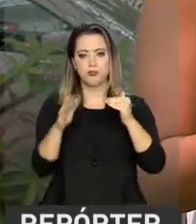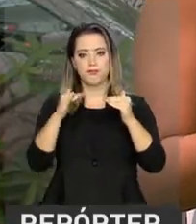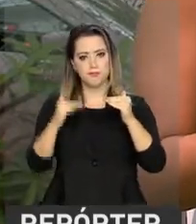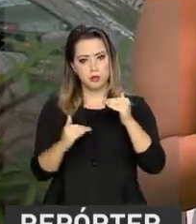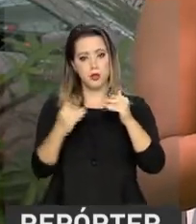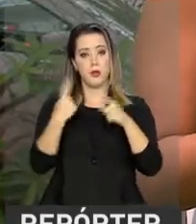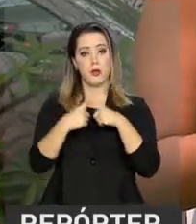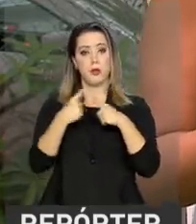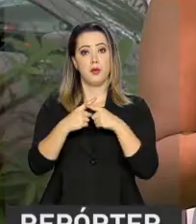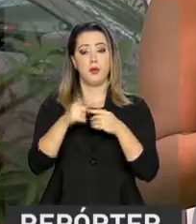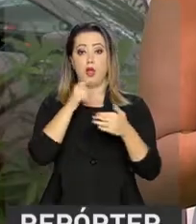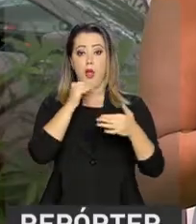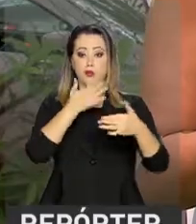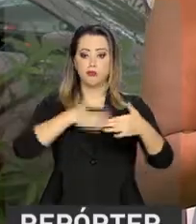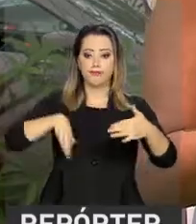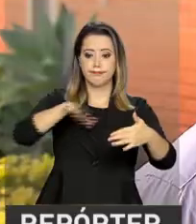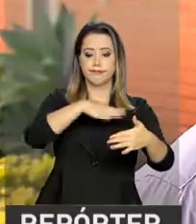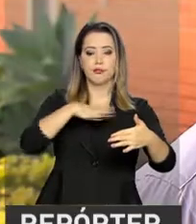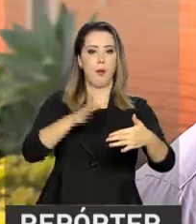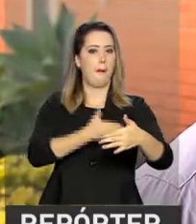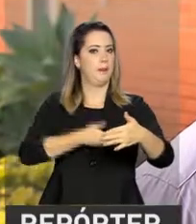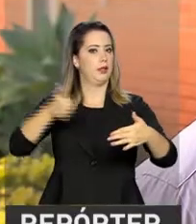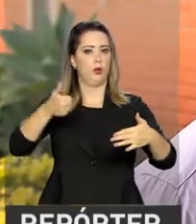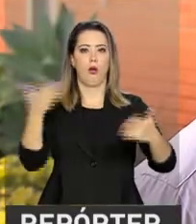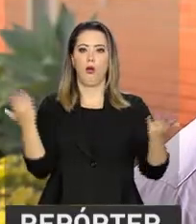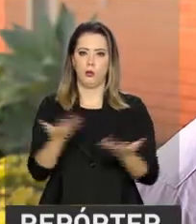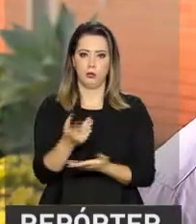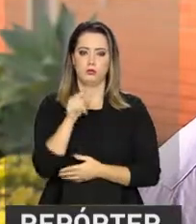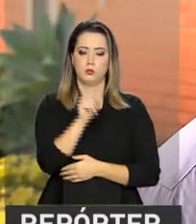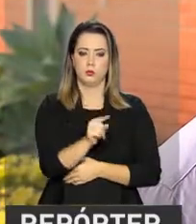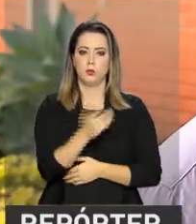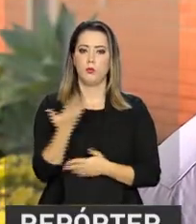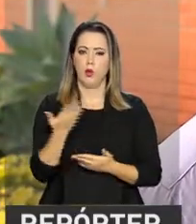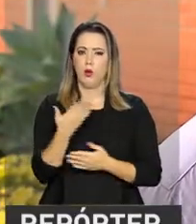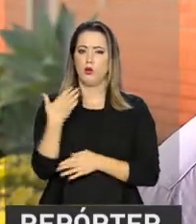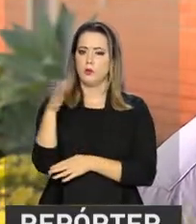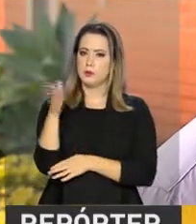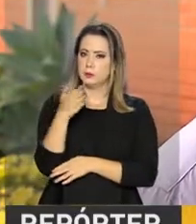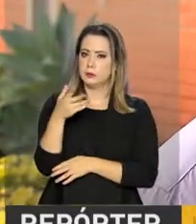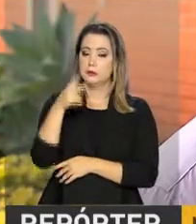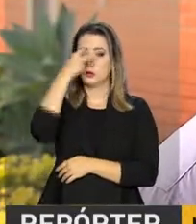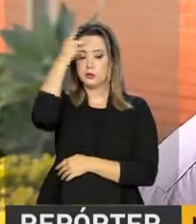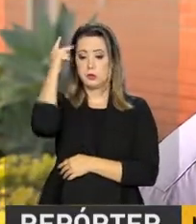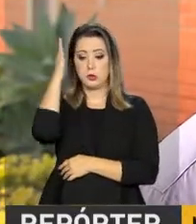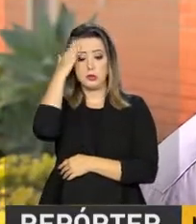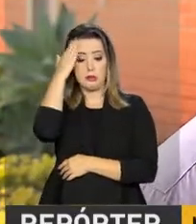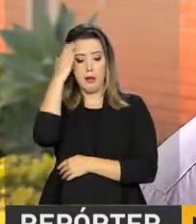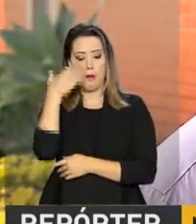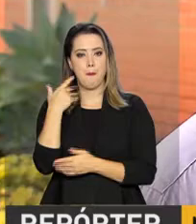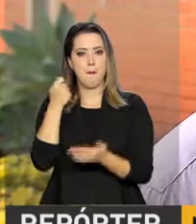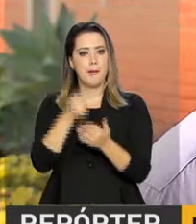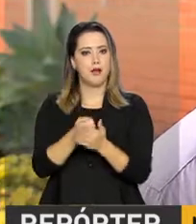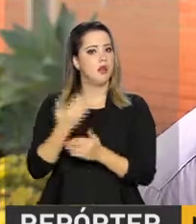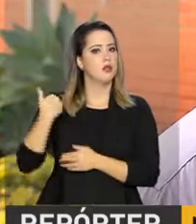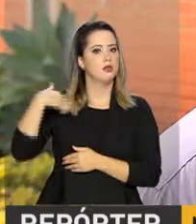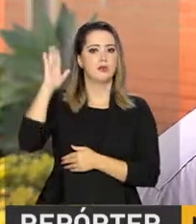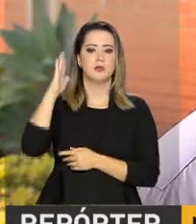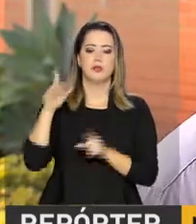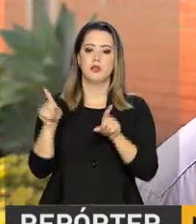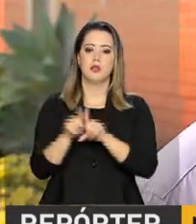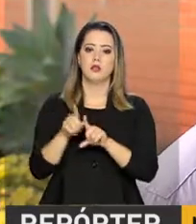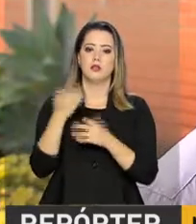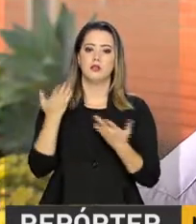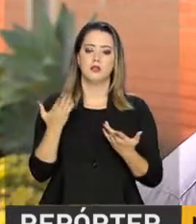a situação nas usinas hidrelétricas melhorou essas bandeiras tarifárias fica claro consumidor que ele está pagando mais caro por causa da